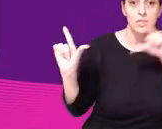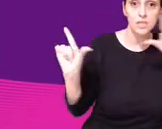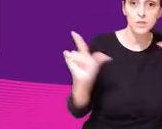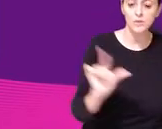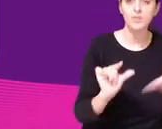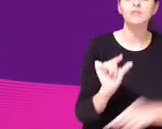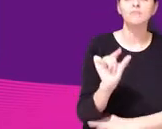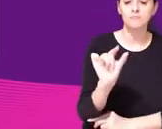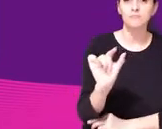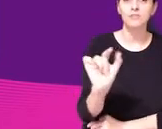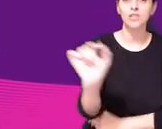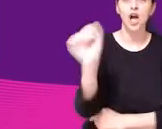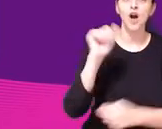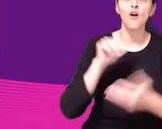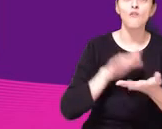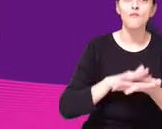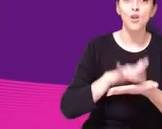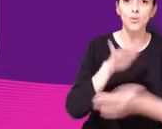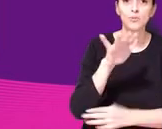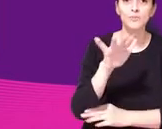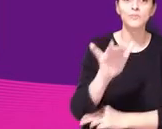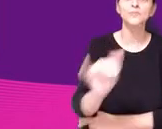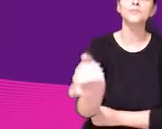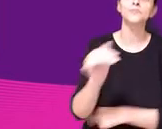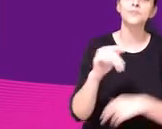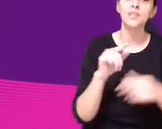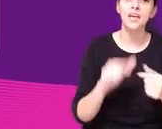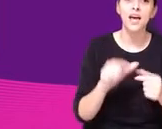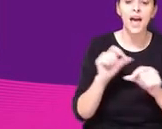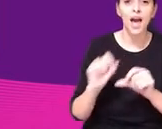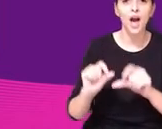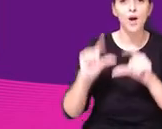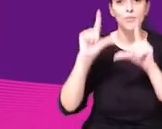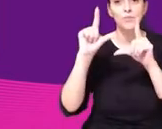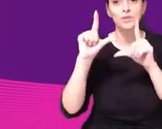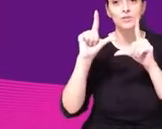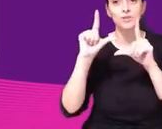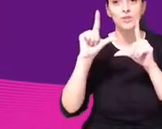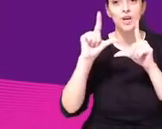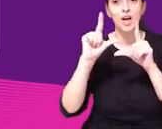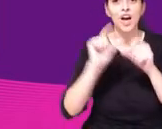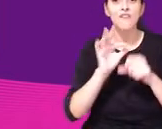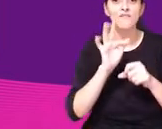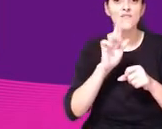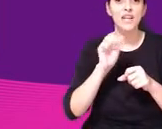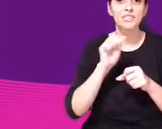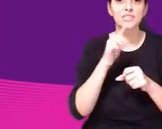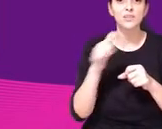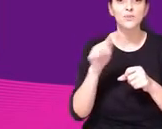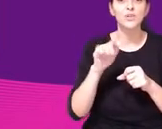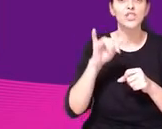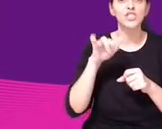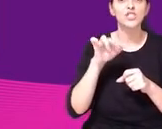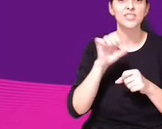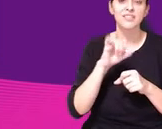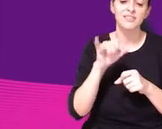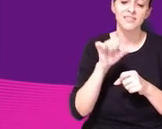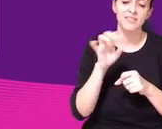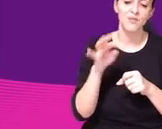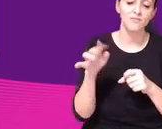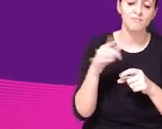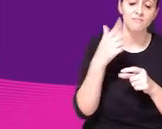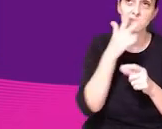do volume diastólico e tiveram aumento da fração de ejeção. Então, Isso nos traz bastante